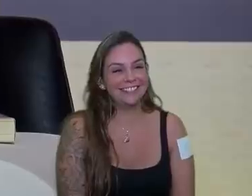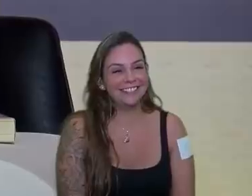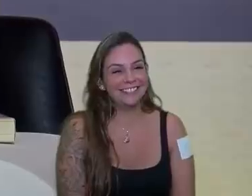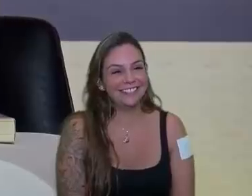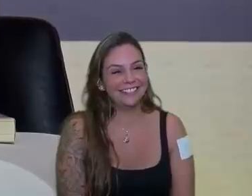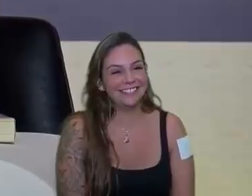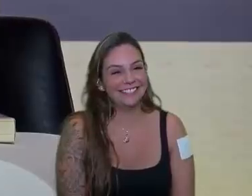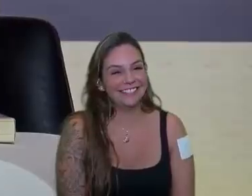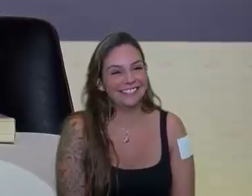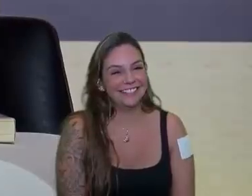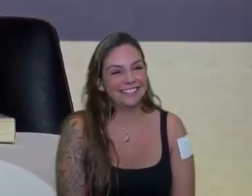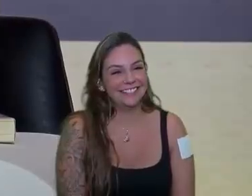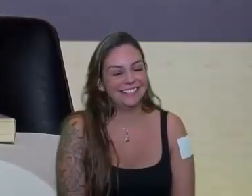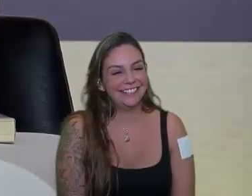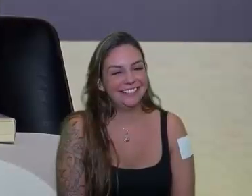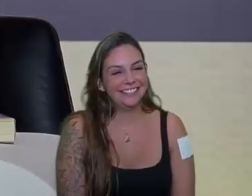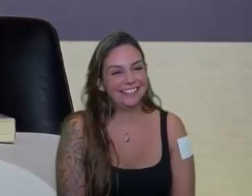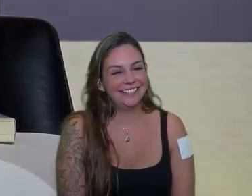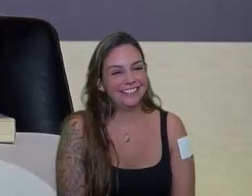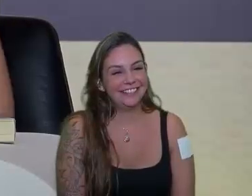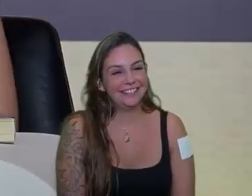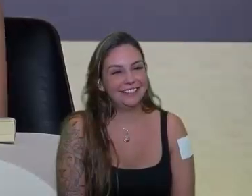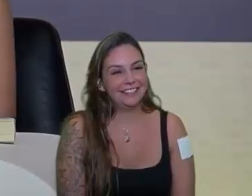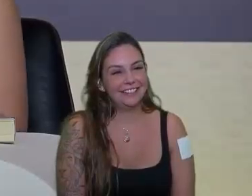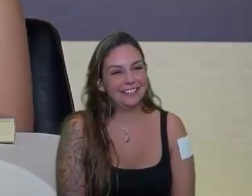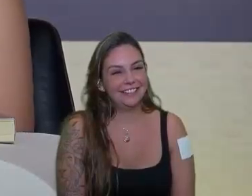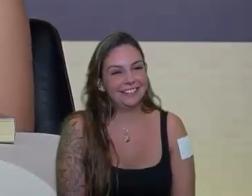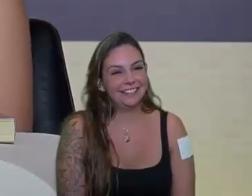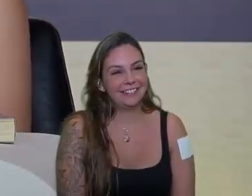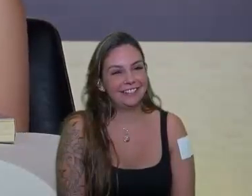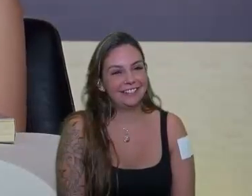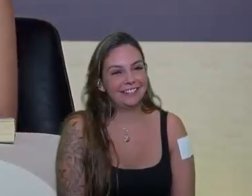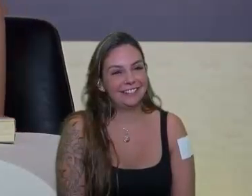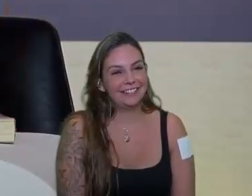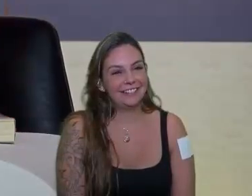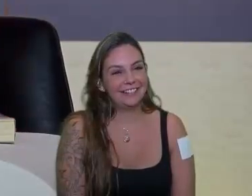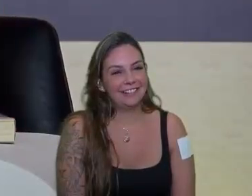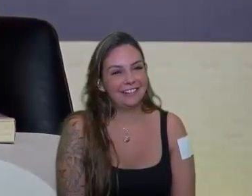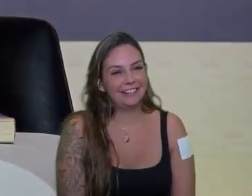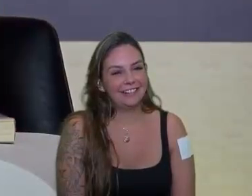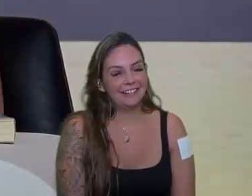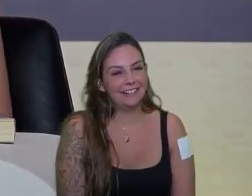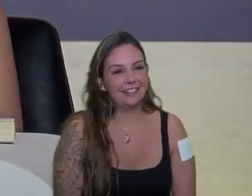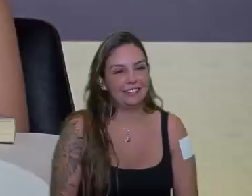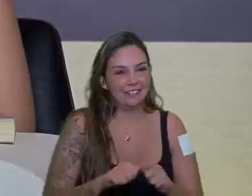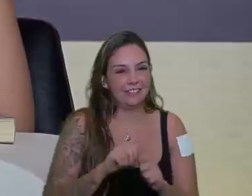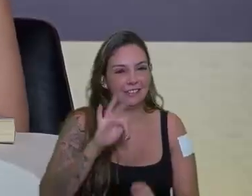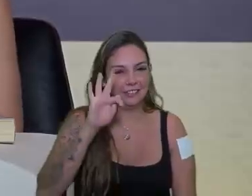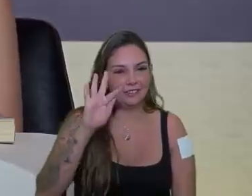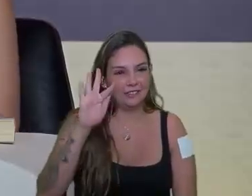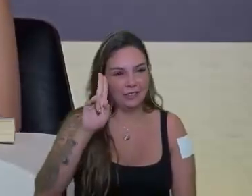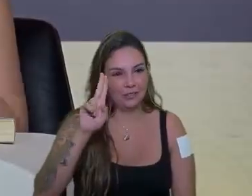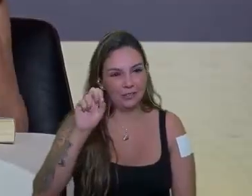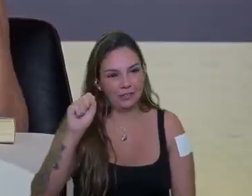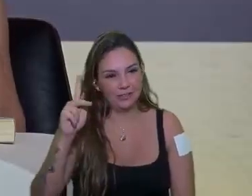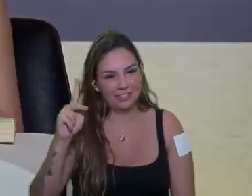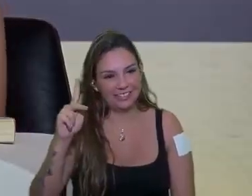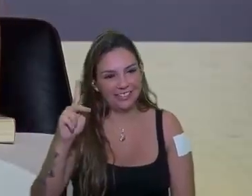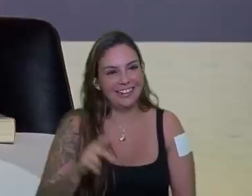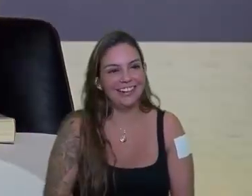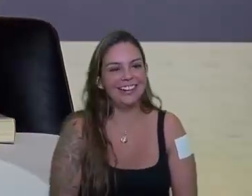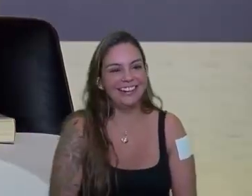É loucura mesmo. Mas então a memória é bem fresca, vamos dizer, né? Eu fiz a FUVEST, tô na USP.